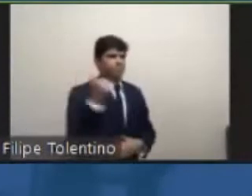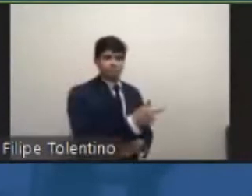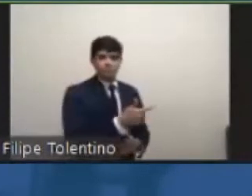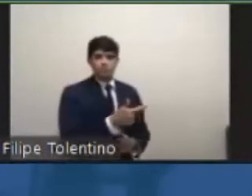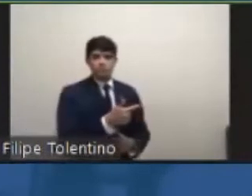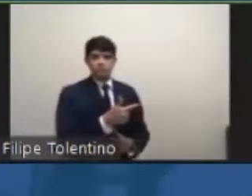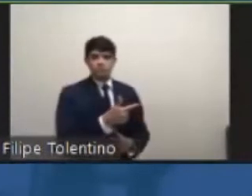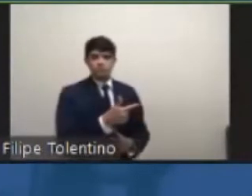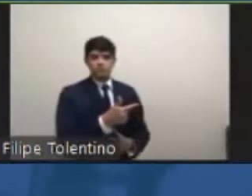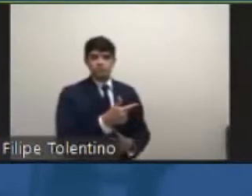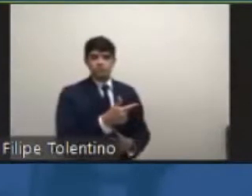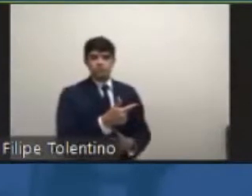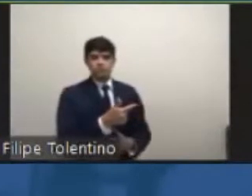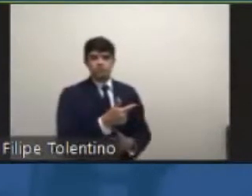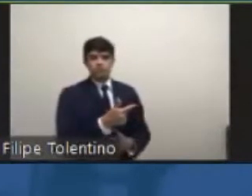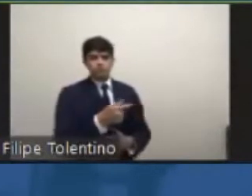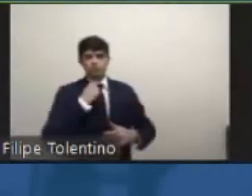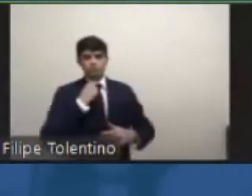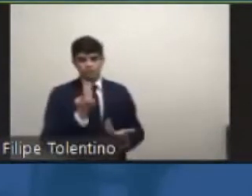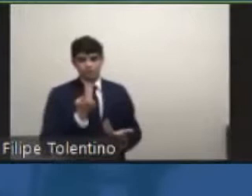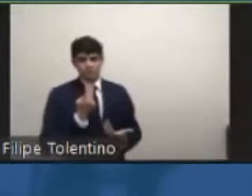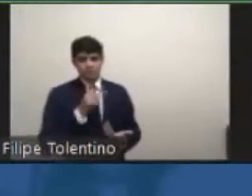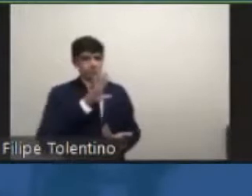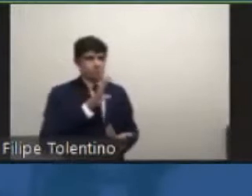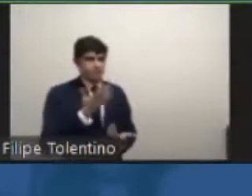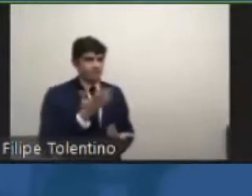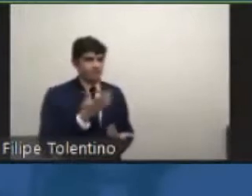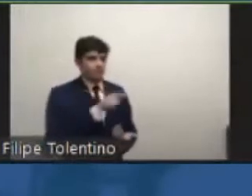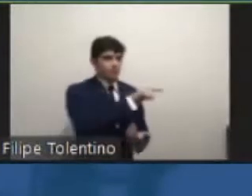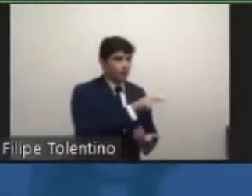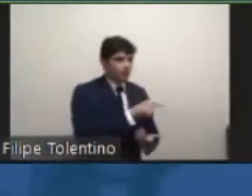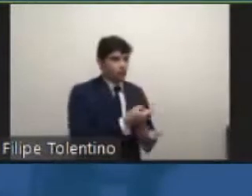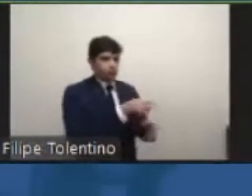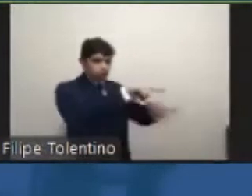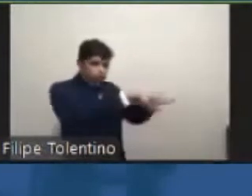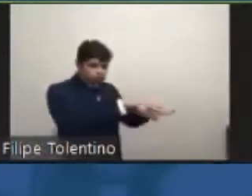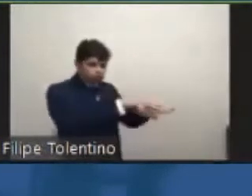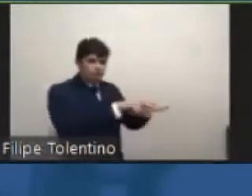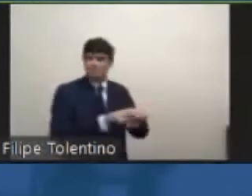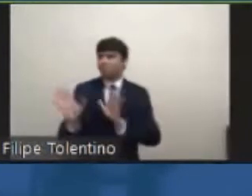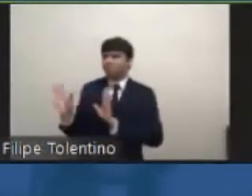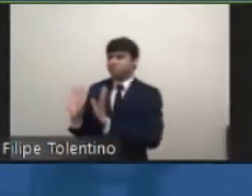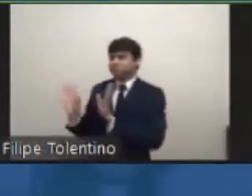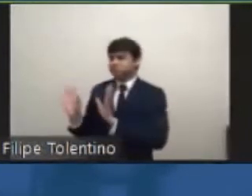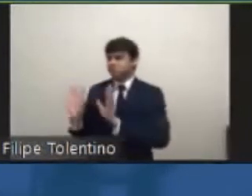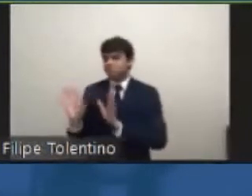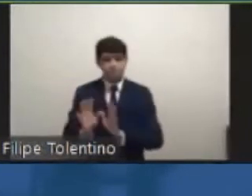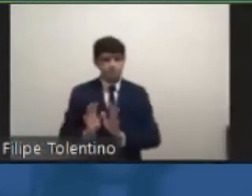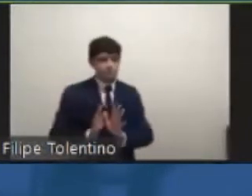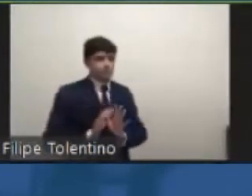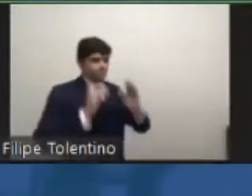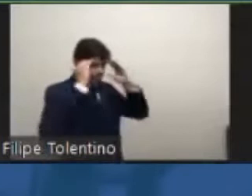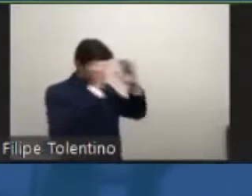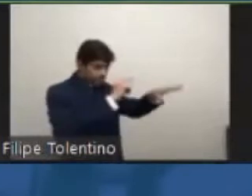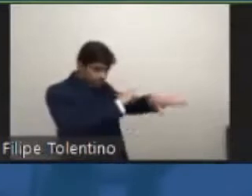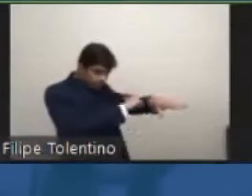óbito? Obviamente que não. E ele está respeitando a autonomia do paciente. Bom, nós